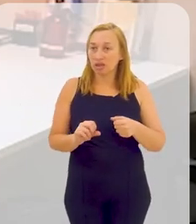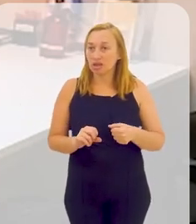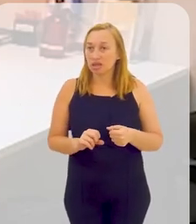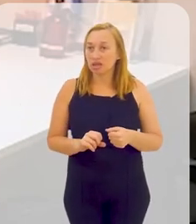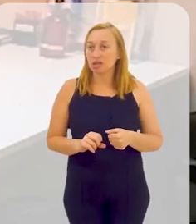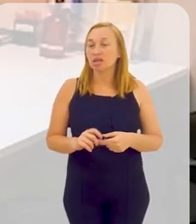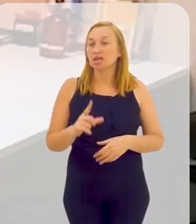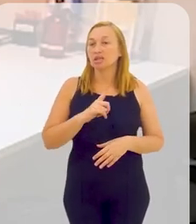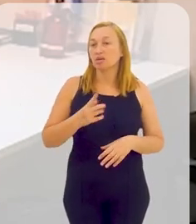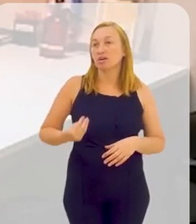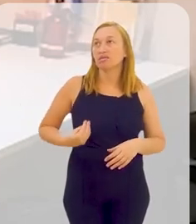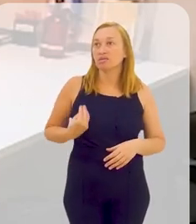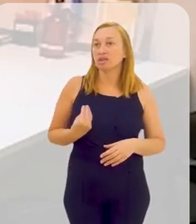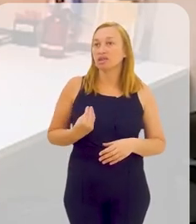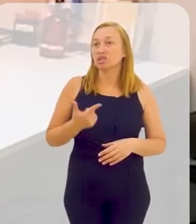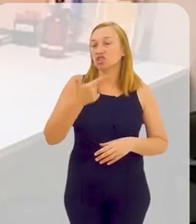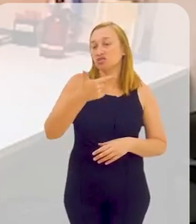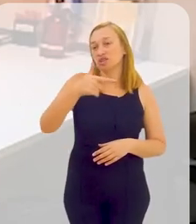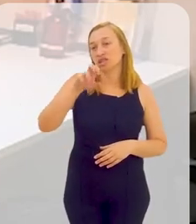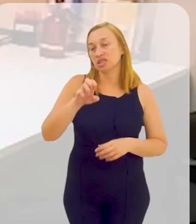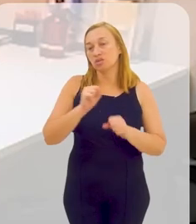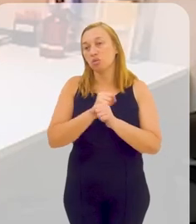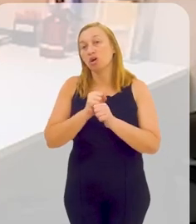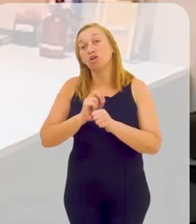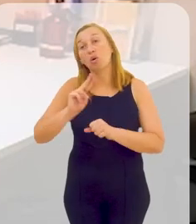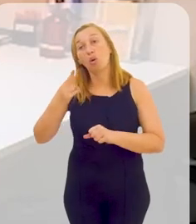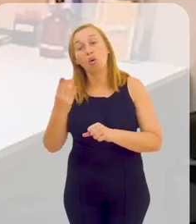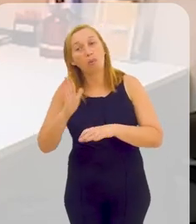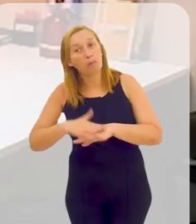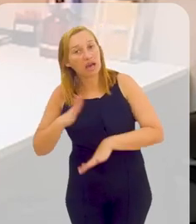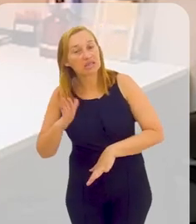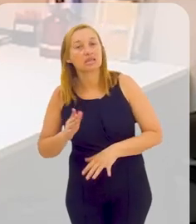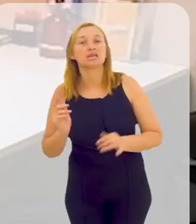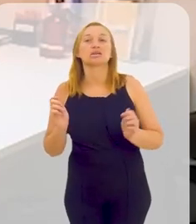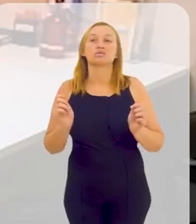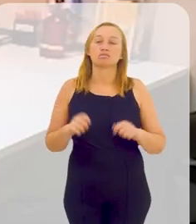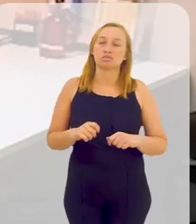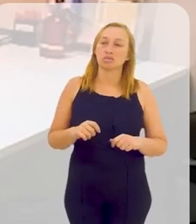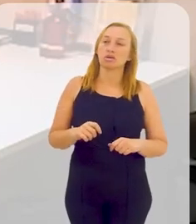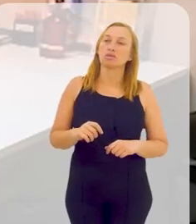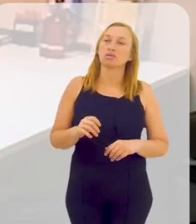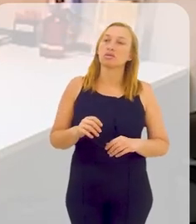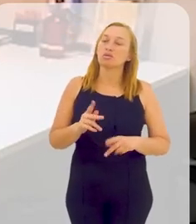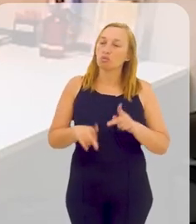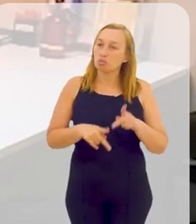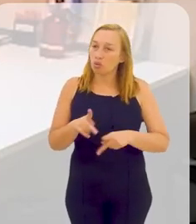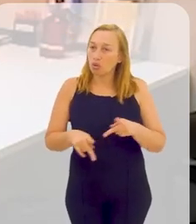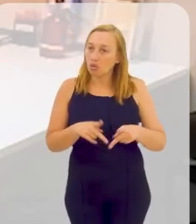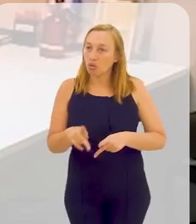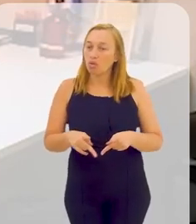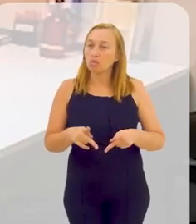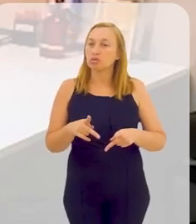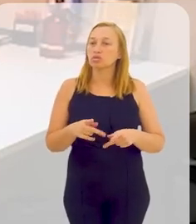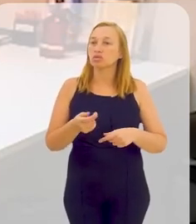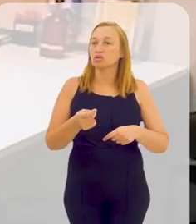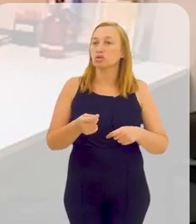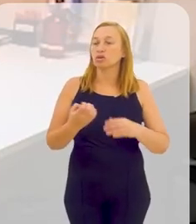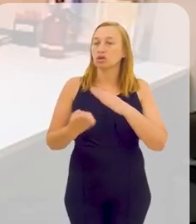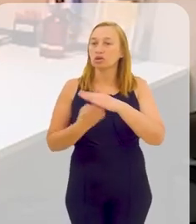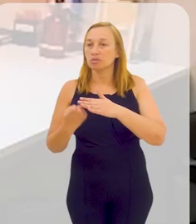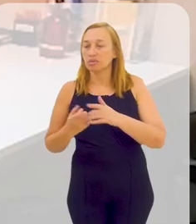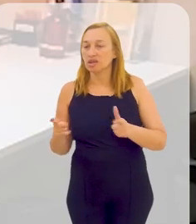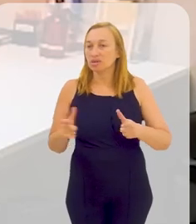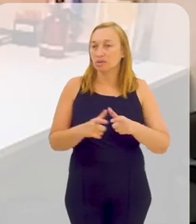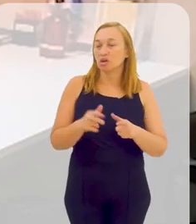que fez nele e ele tem uma vida útil de 25 anos ou mais compensa muito para a população para os pequenos